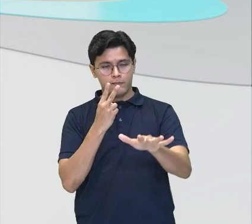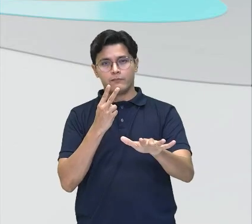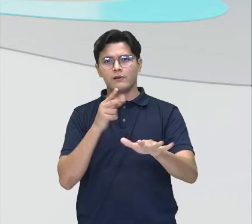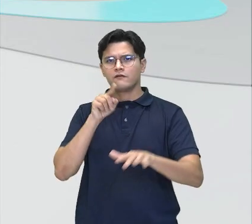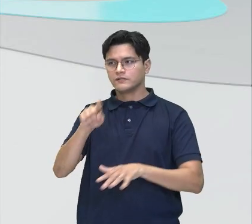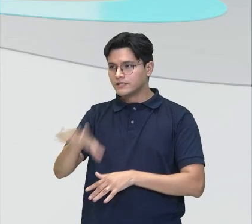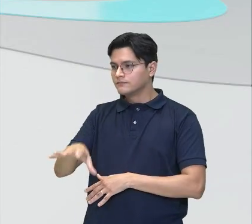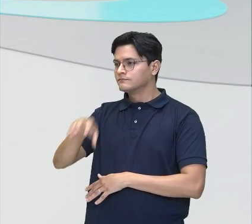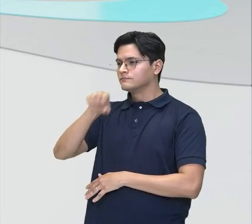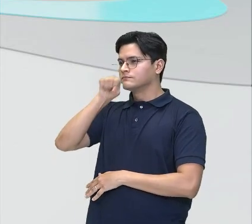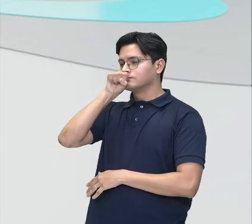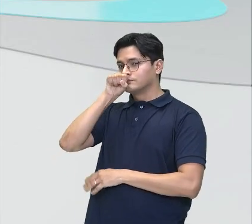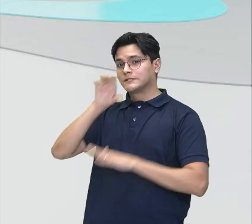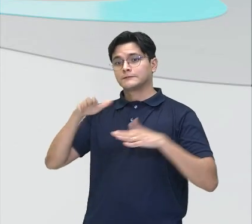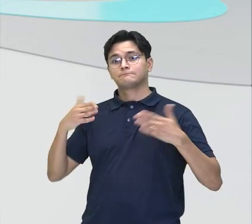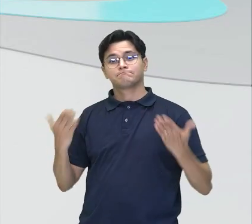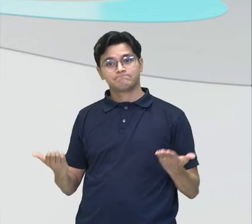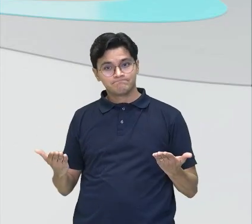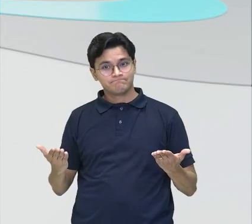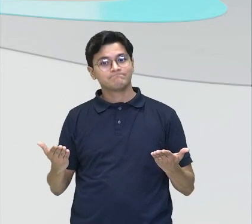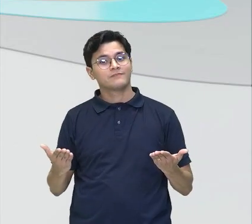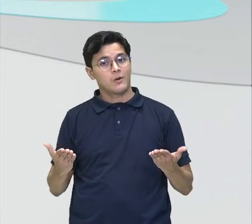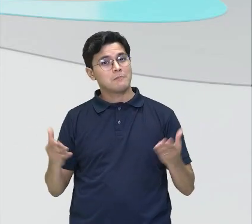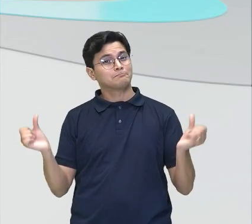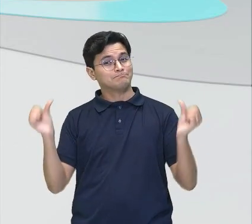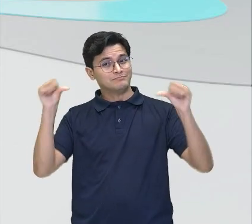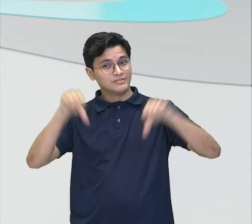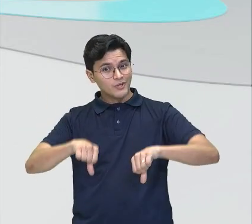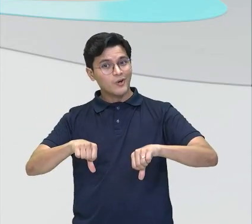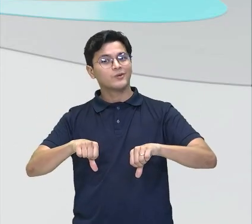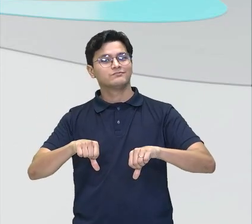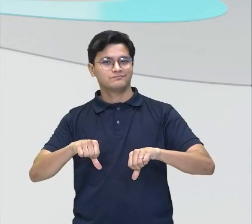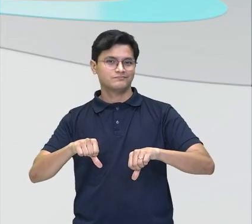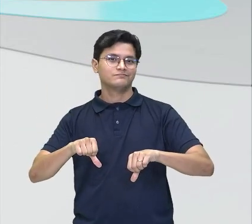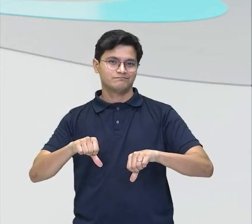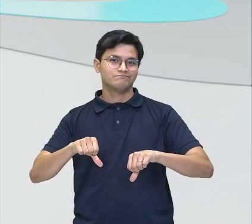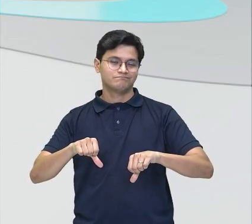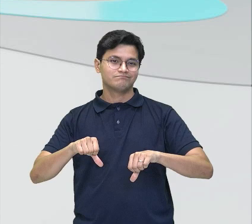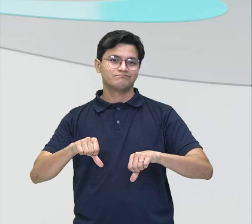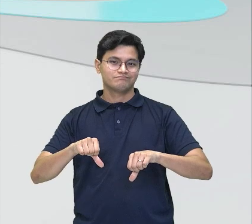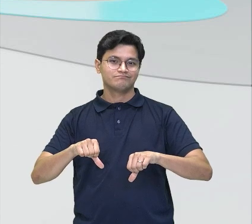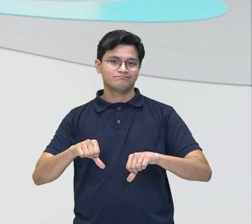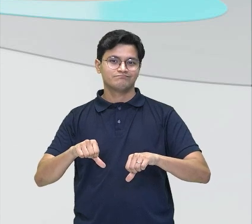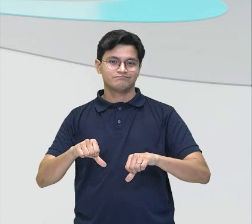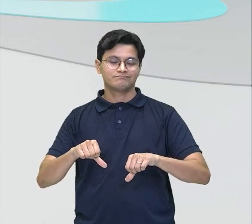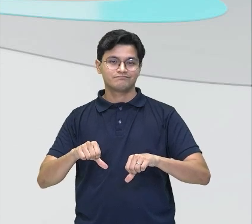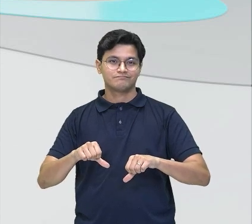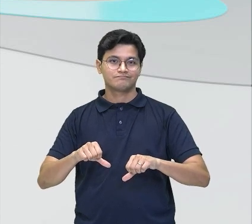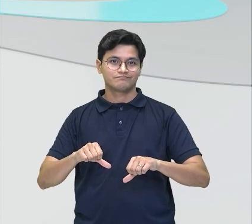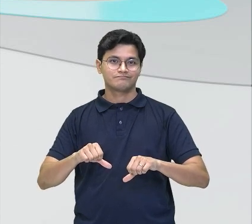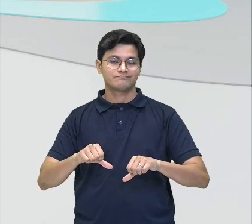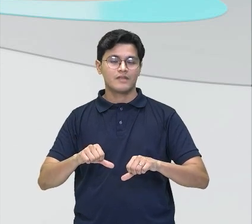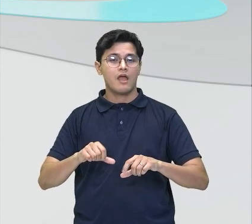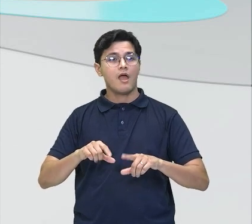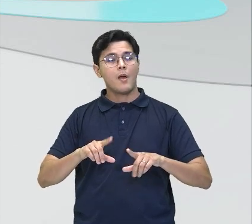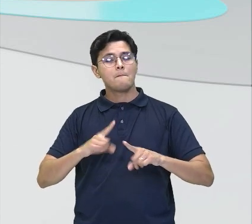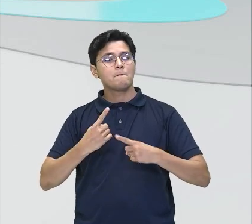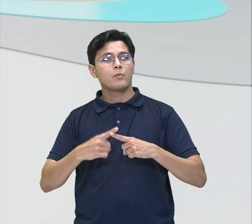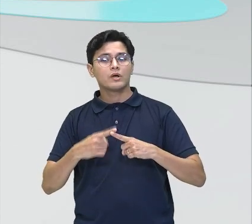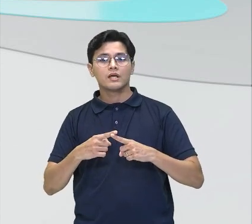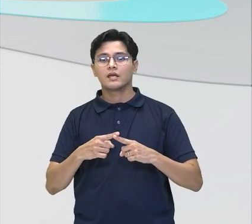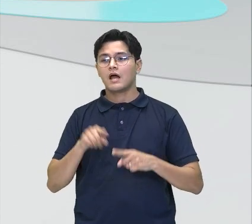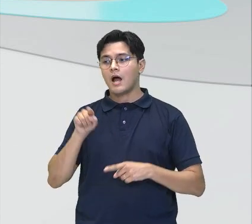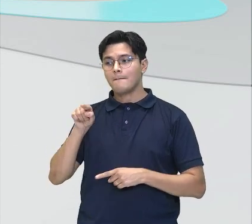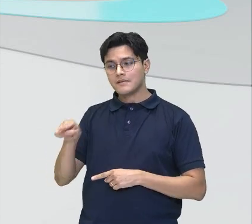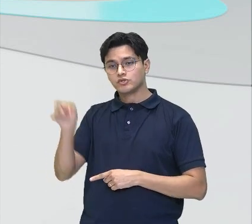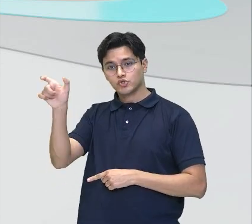pelo cigarro, e é até pior para quem está fumando, porque quem está fumando tem um filtrozinho ali no cigarro, e quem não está fumando, quem é o